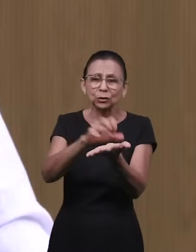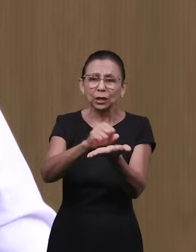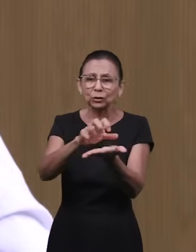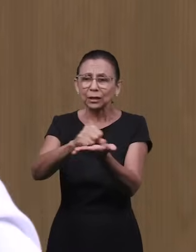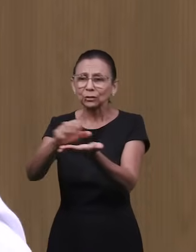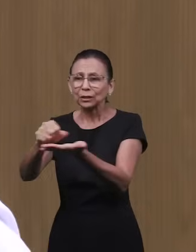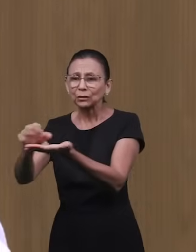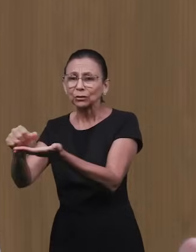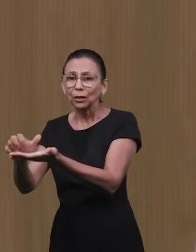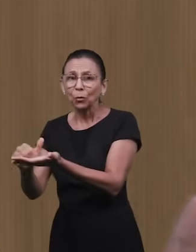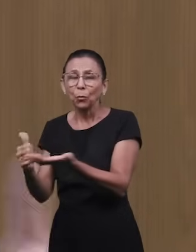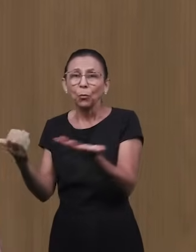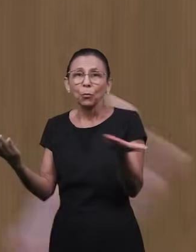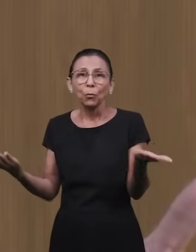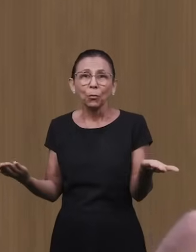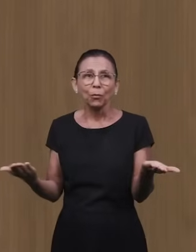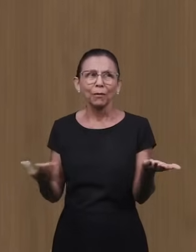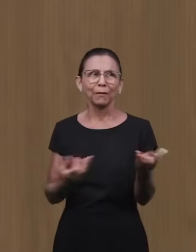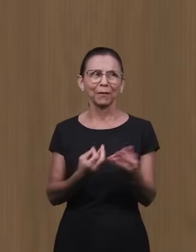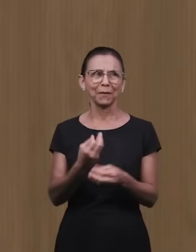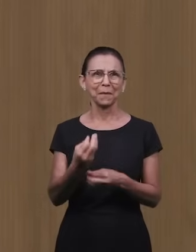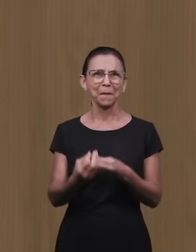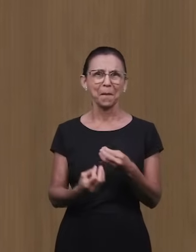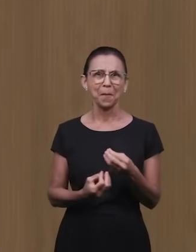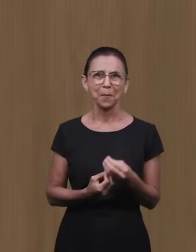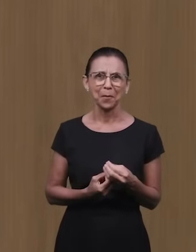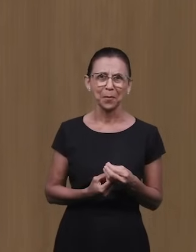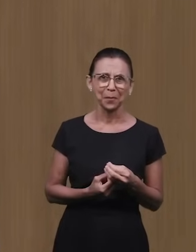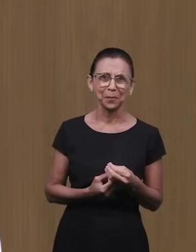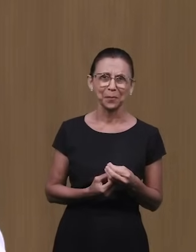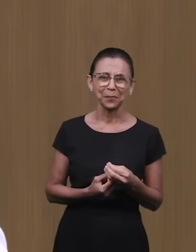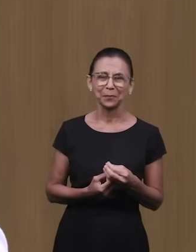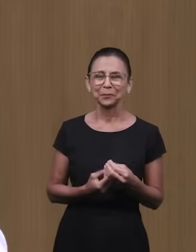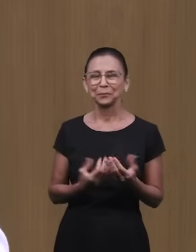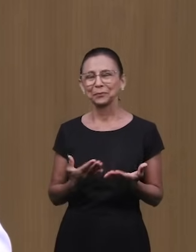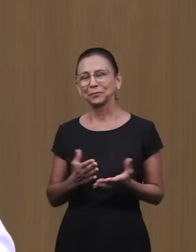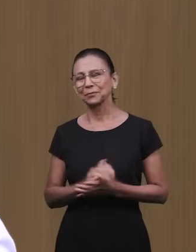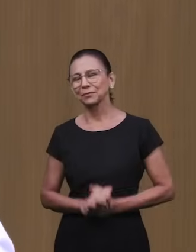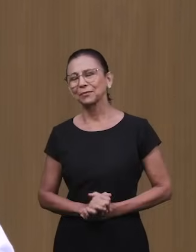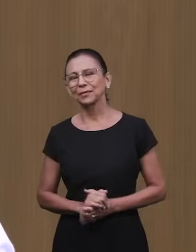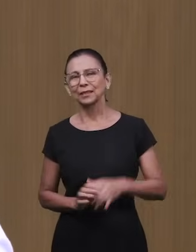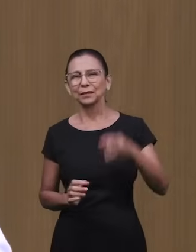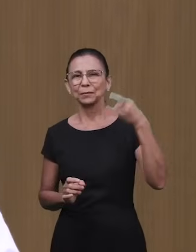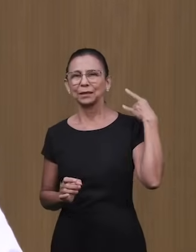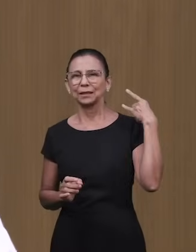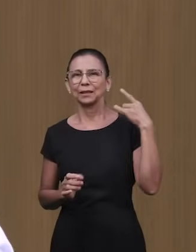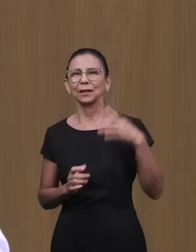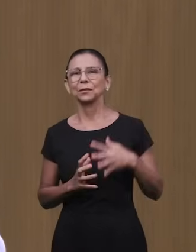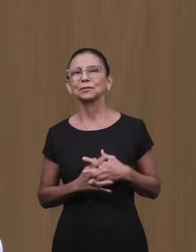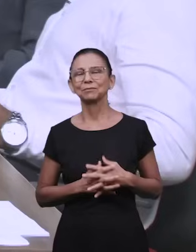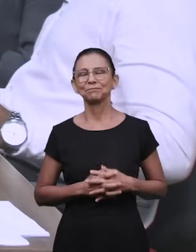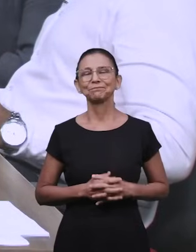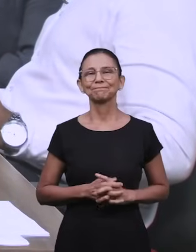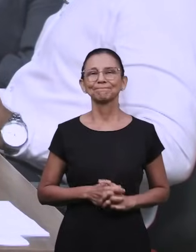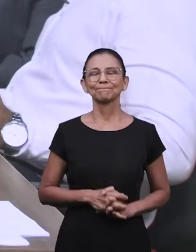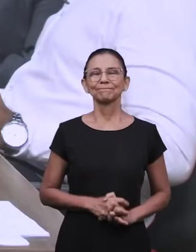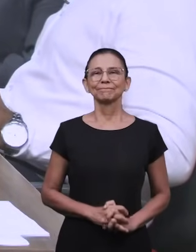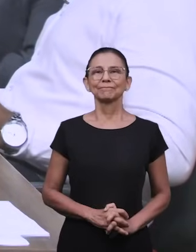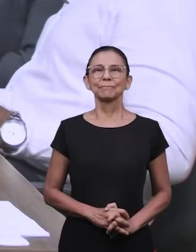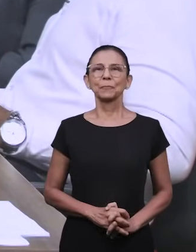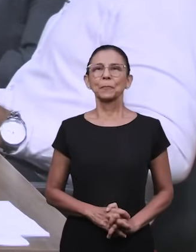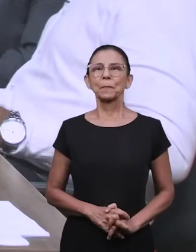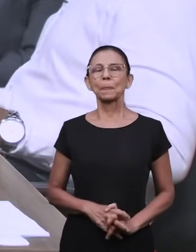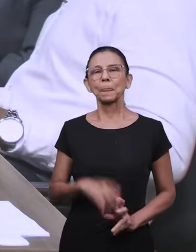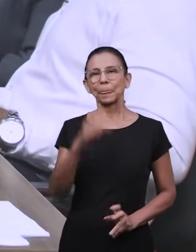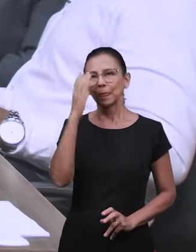construir, não é uma construção colossal. E, de certa forma, é uma materialização. E isso